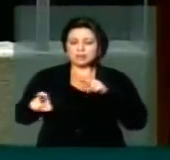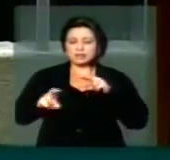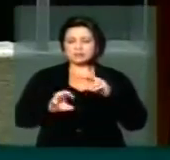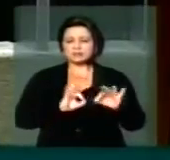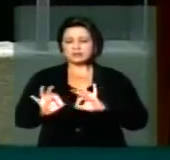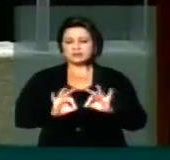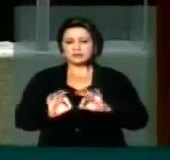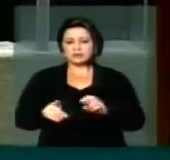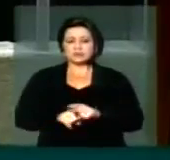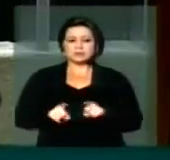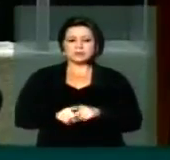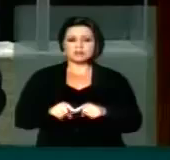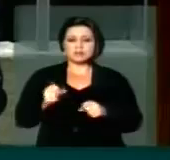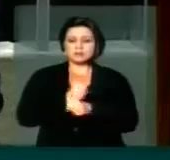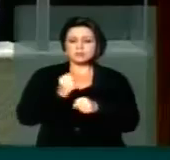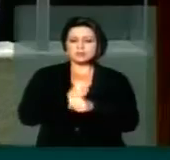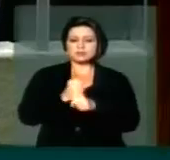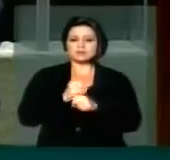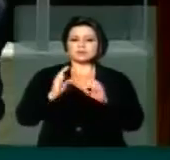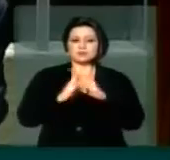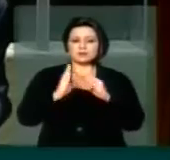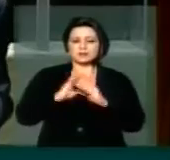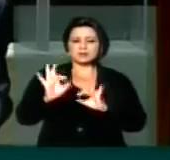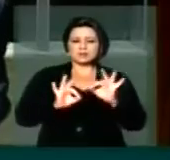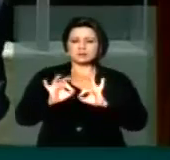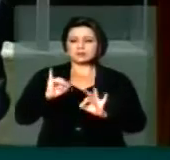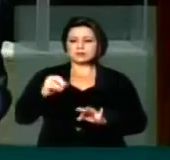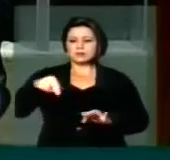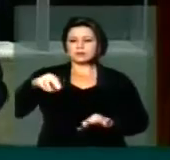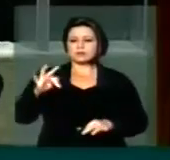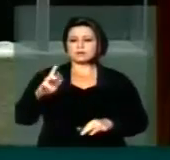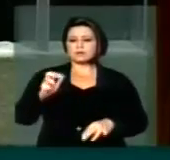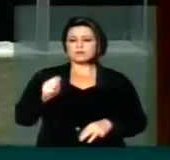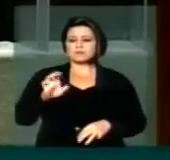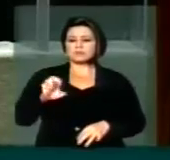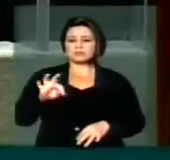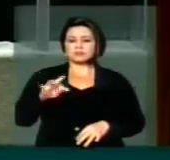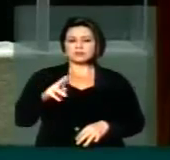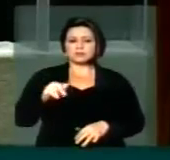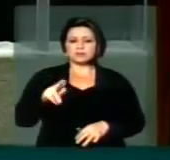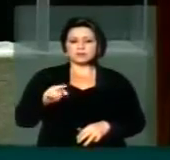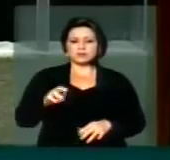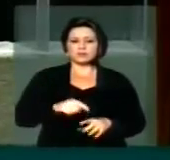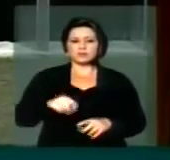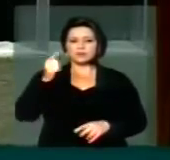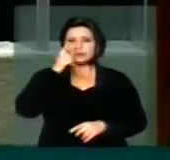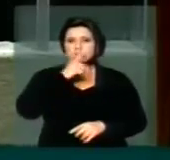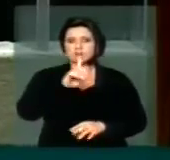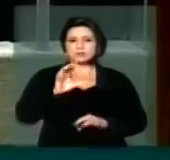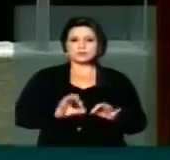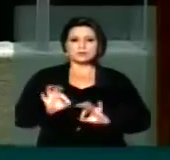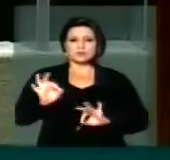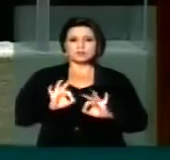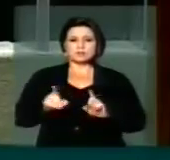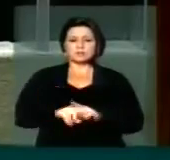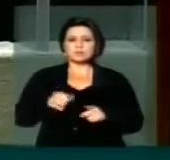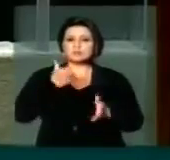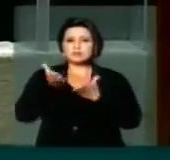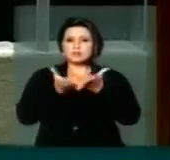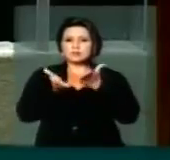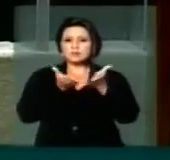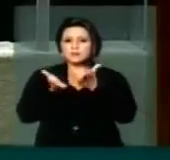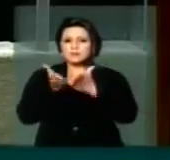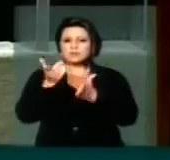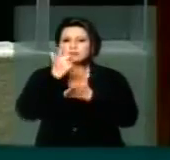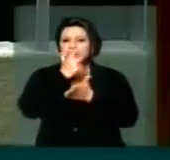uma política massiva de habitação e infraestrutura para o país, nós estamos ganhando a confiança